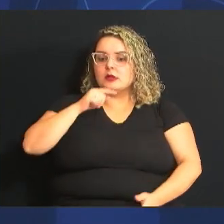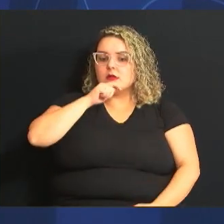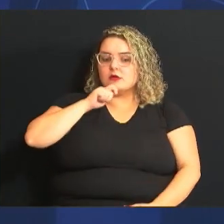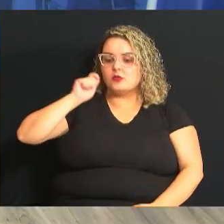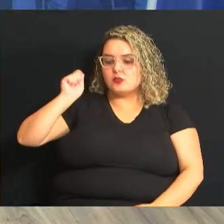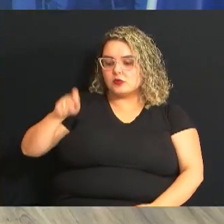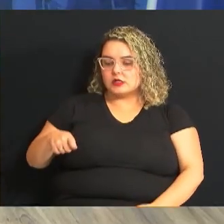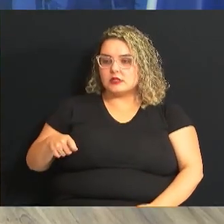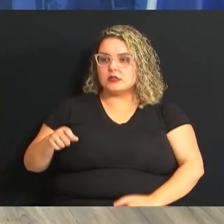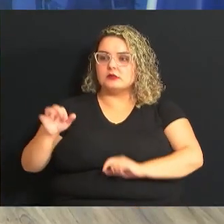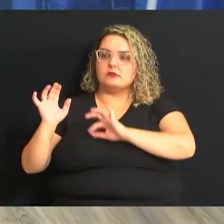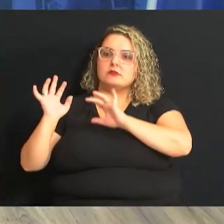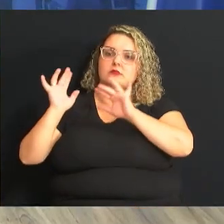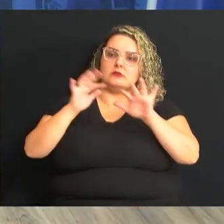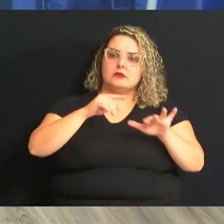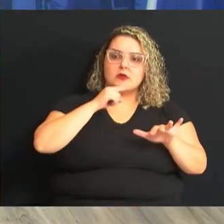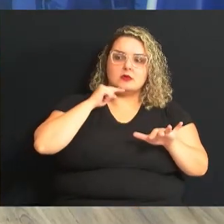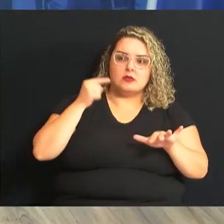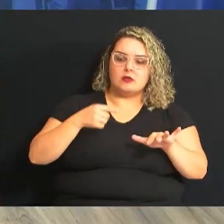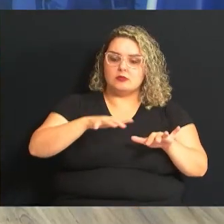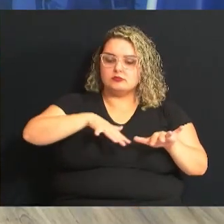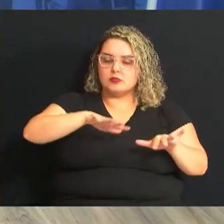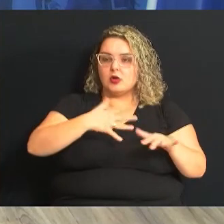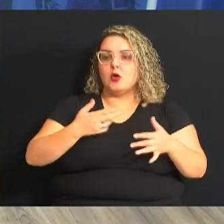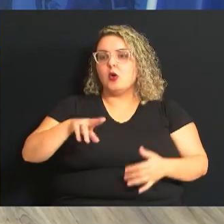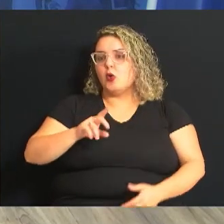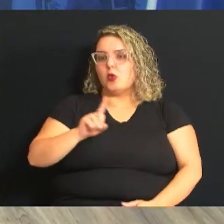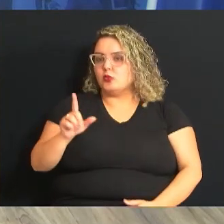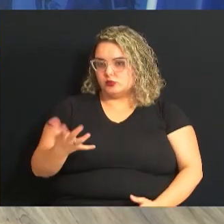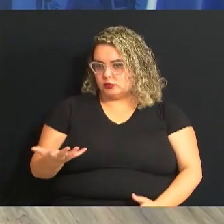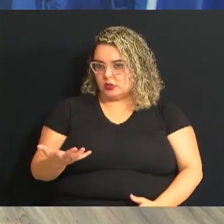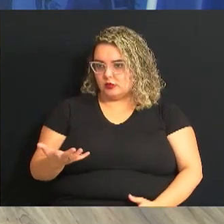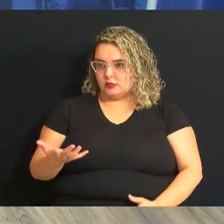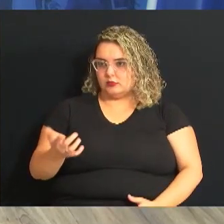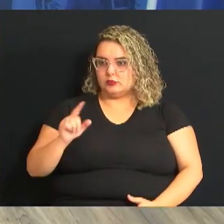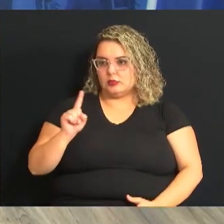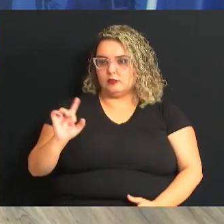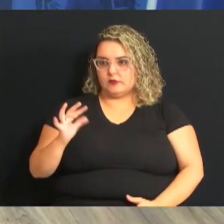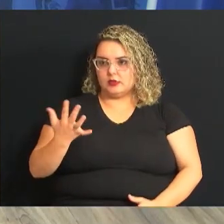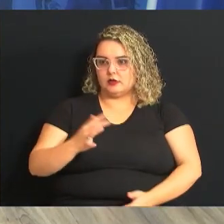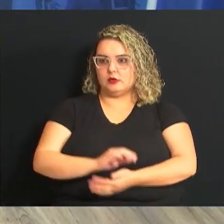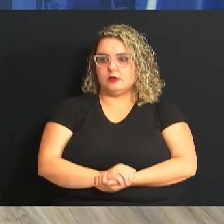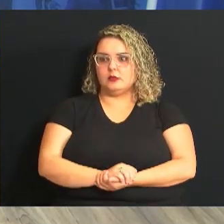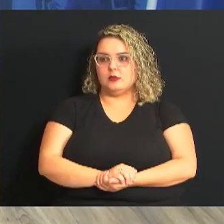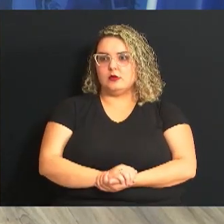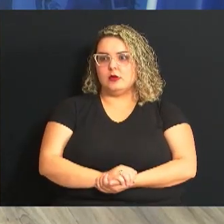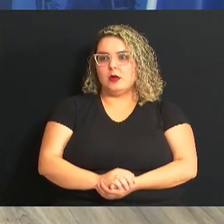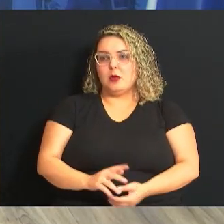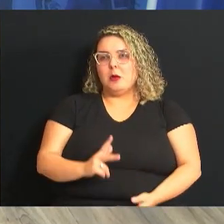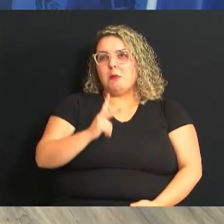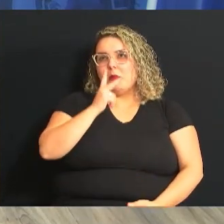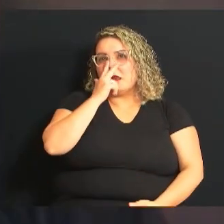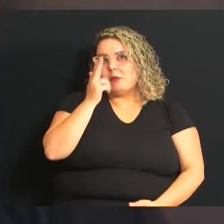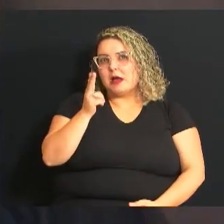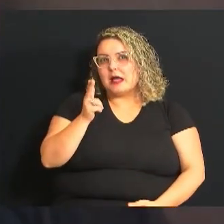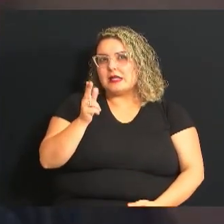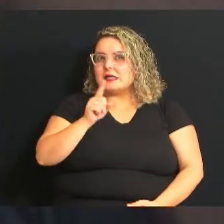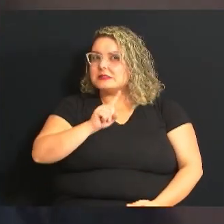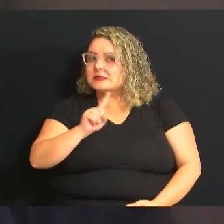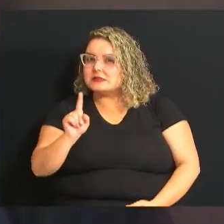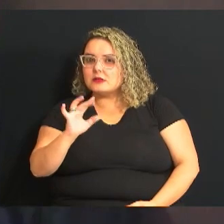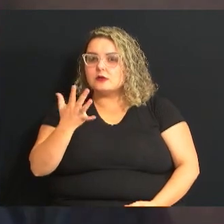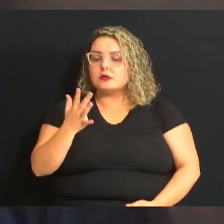pessoas falarem assim, né? Ah, esse aluno é bom de física, ele não é bom de interpretar texto.